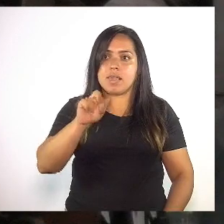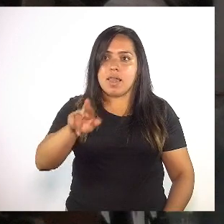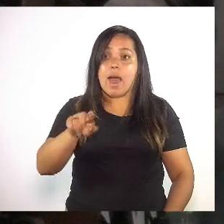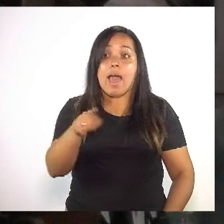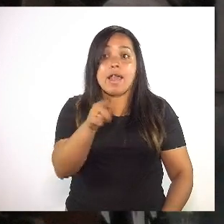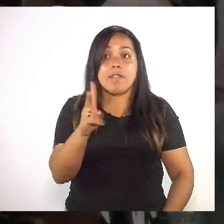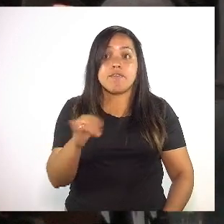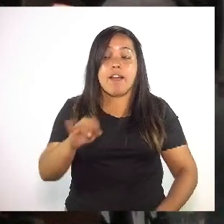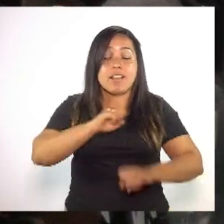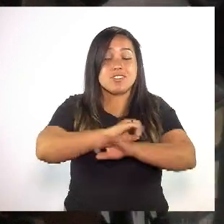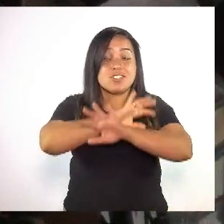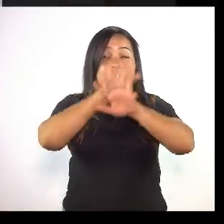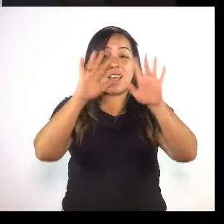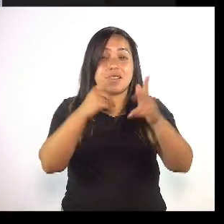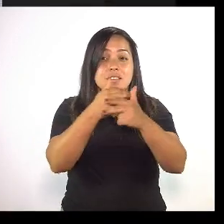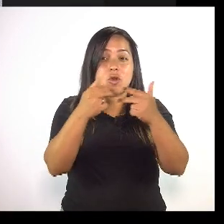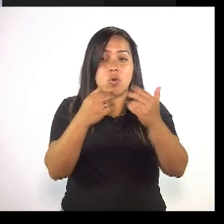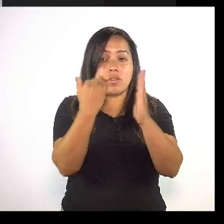deputado Rodrigo